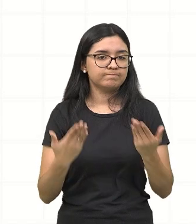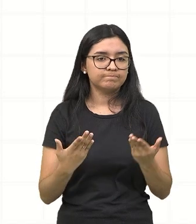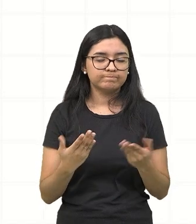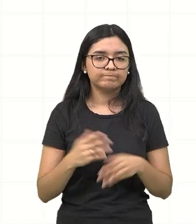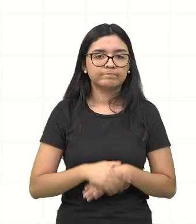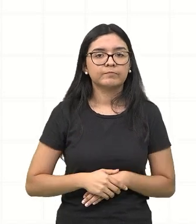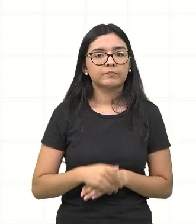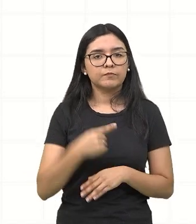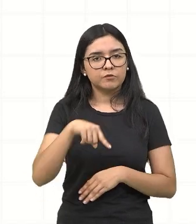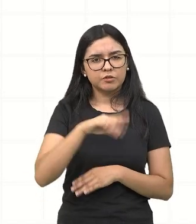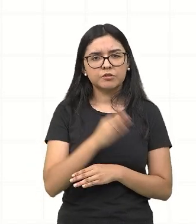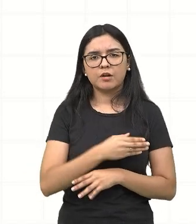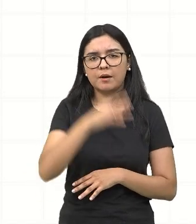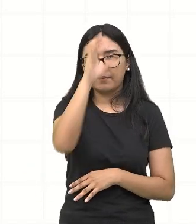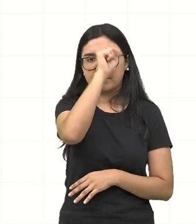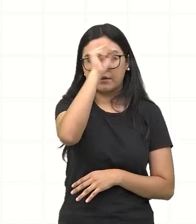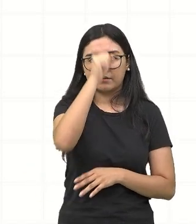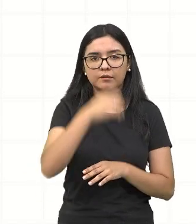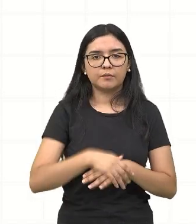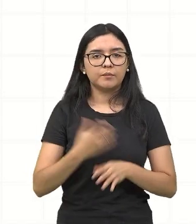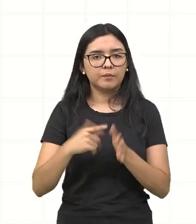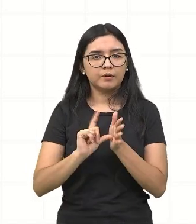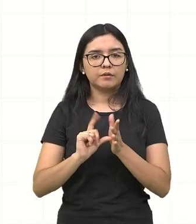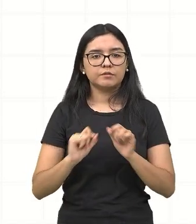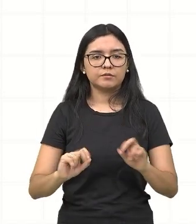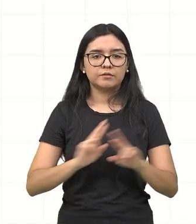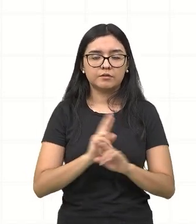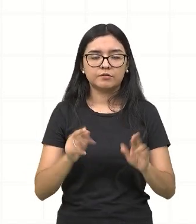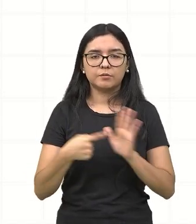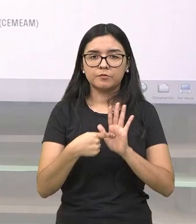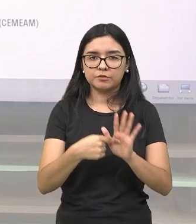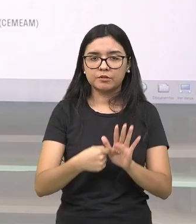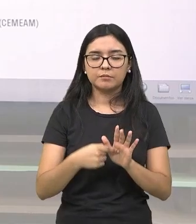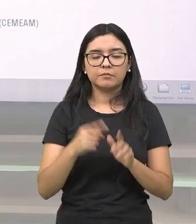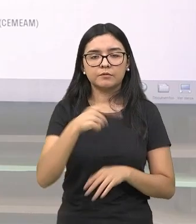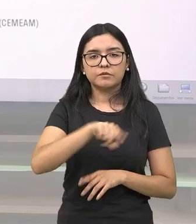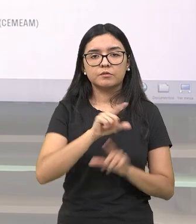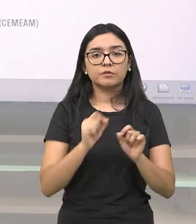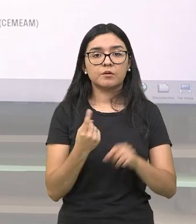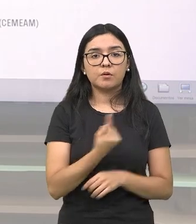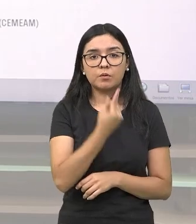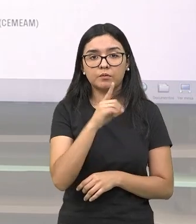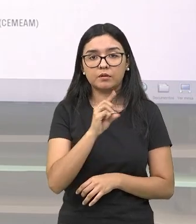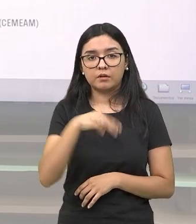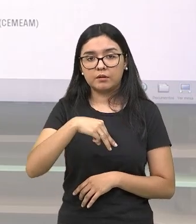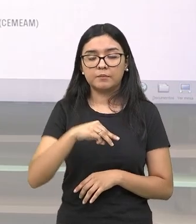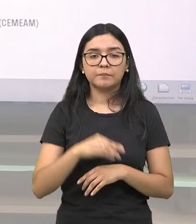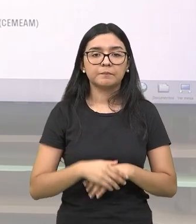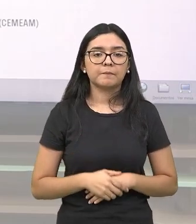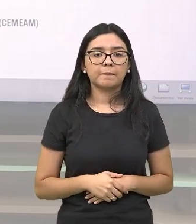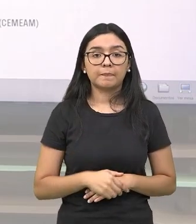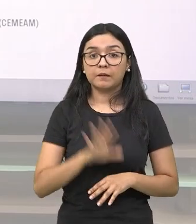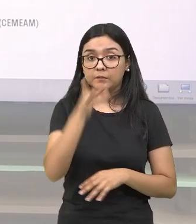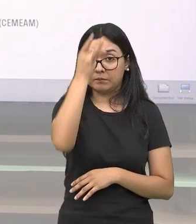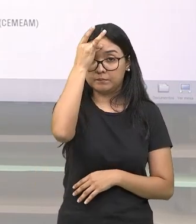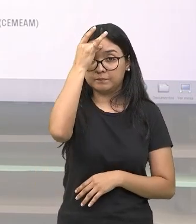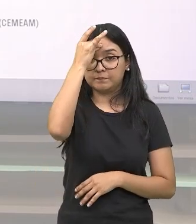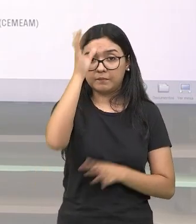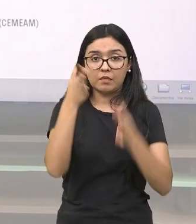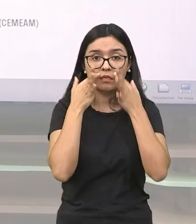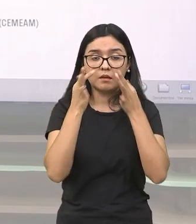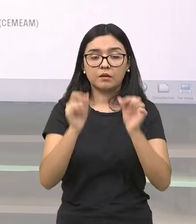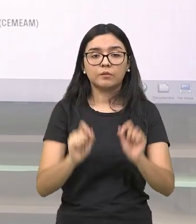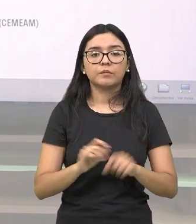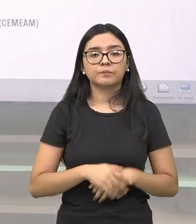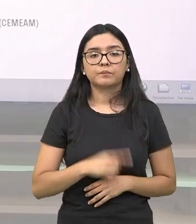você aprendeu, naquela relação que o senhor acabou de mostrar para você, que 1 decímetro cúbico, marca bem o que eu estou te falando, ó, 1